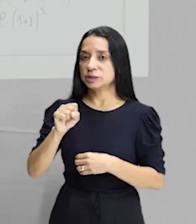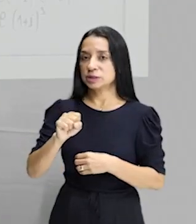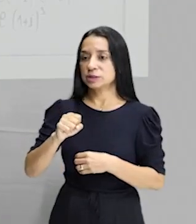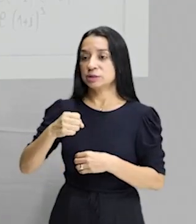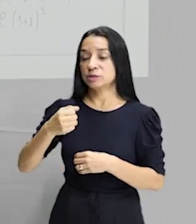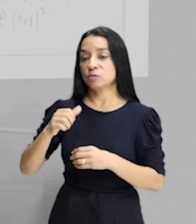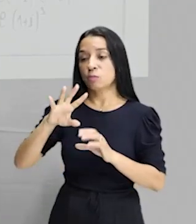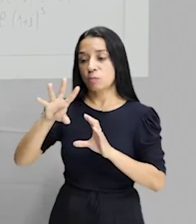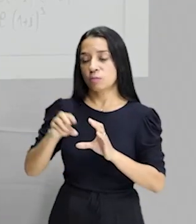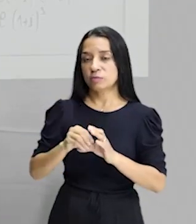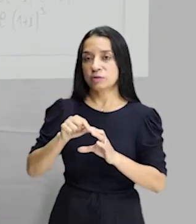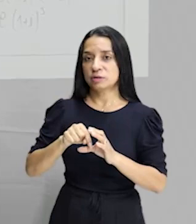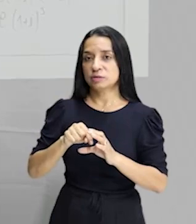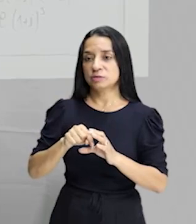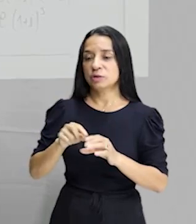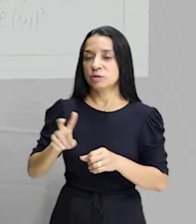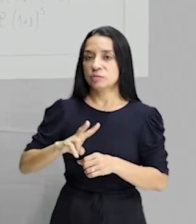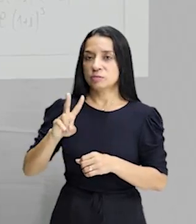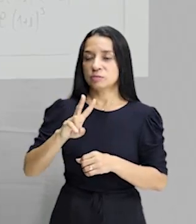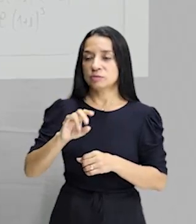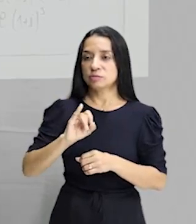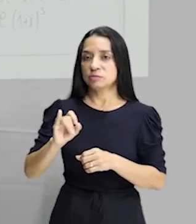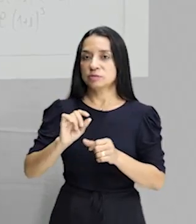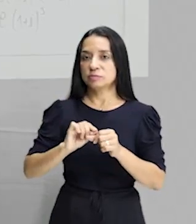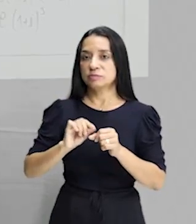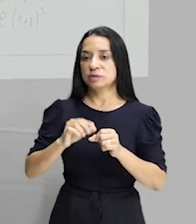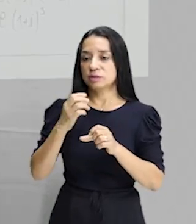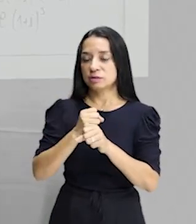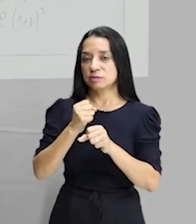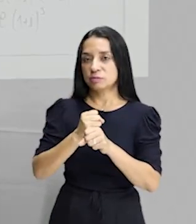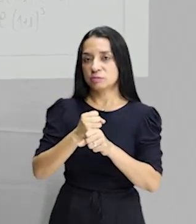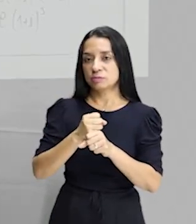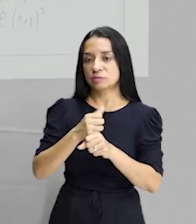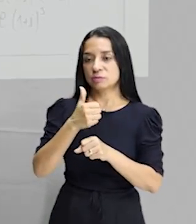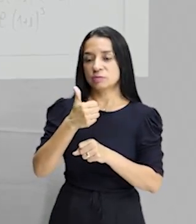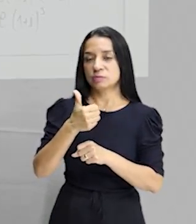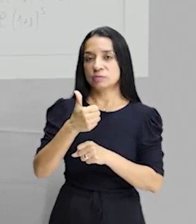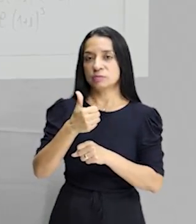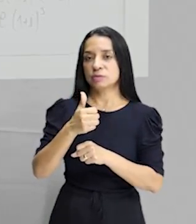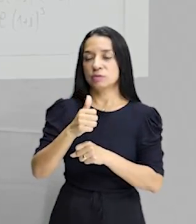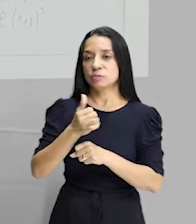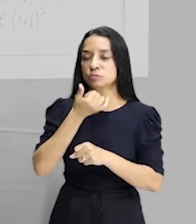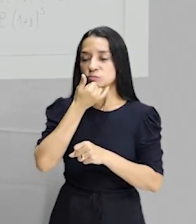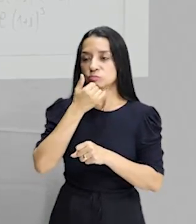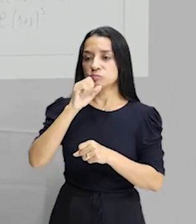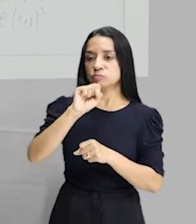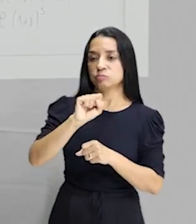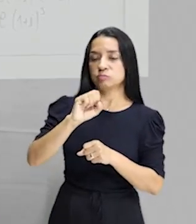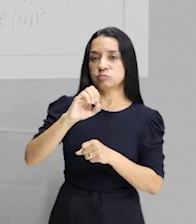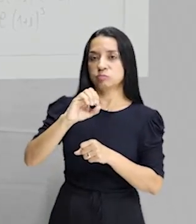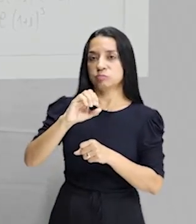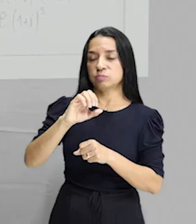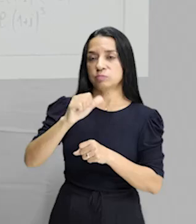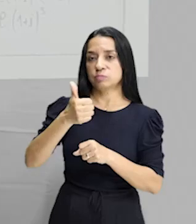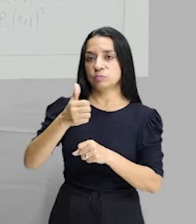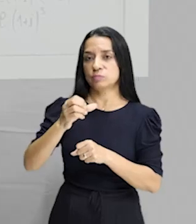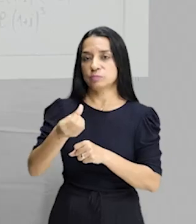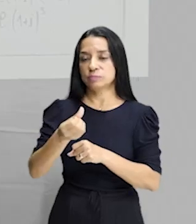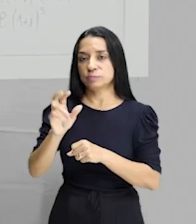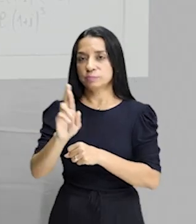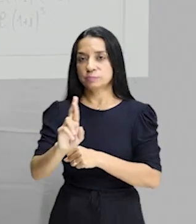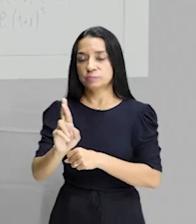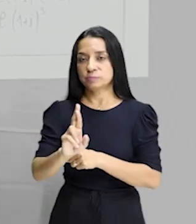se você for fazer a conta vai dar 816 certo aí você vai